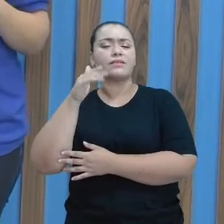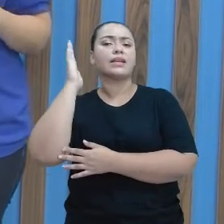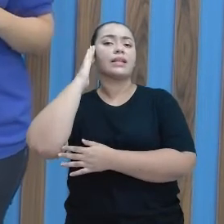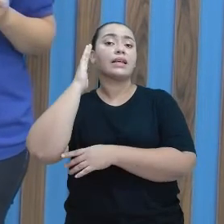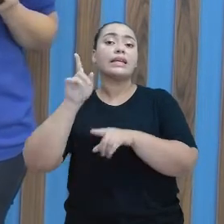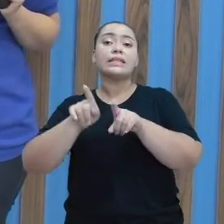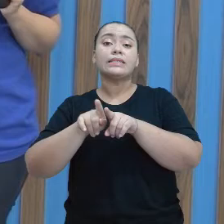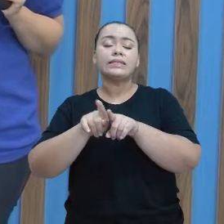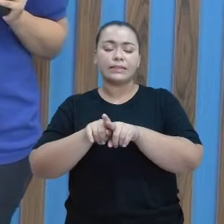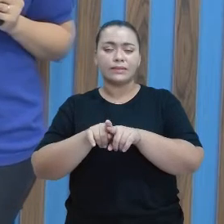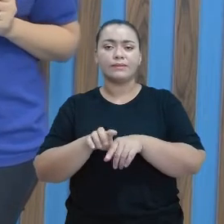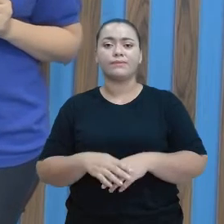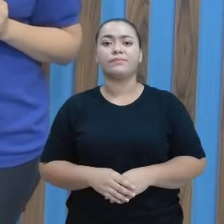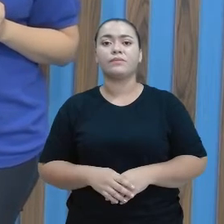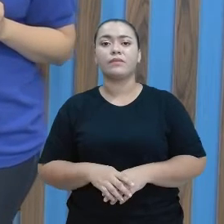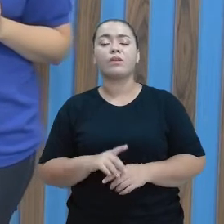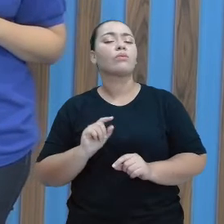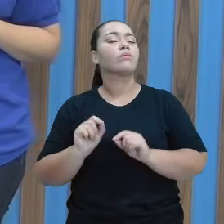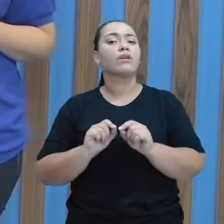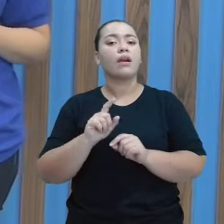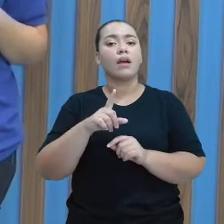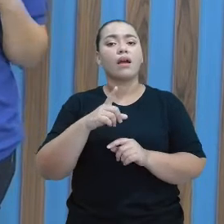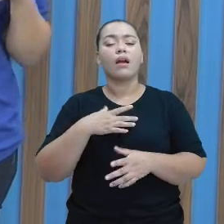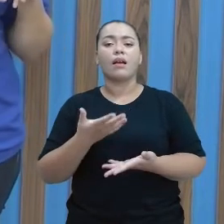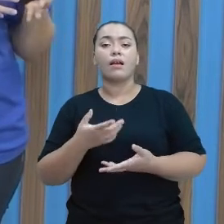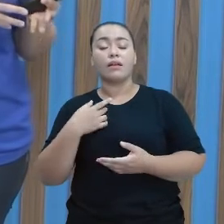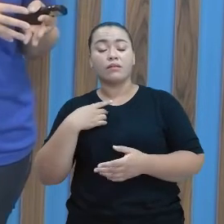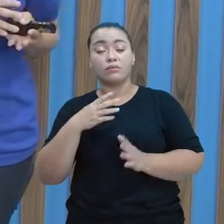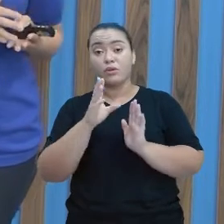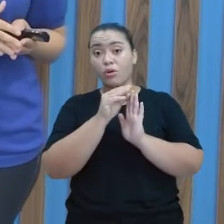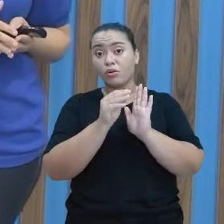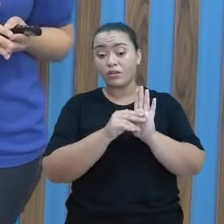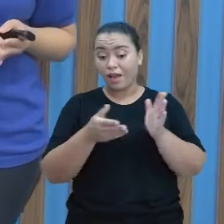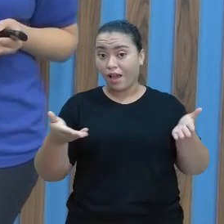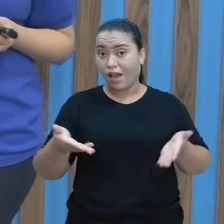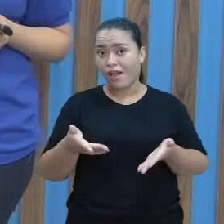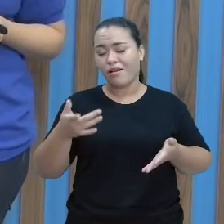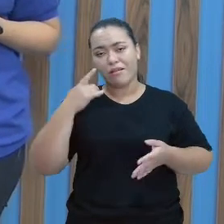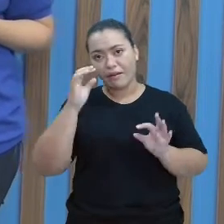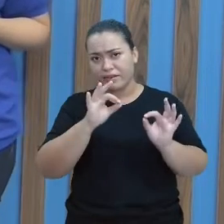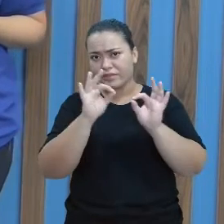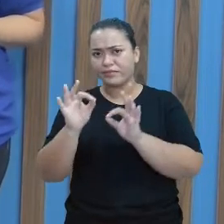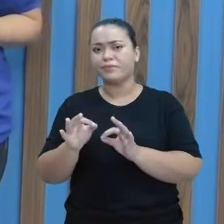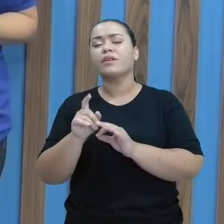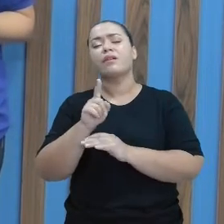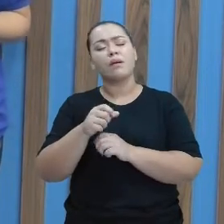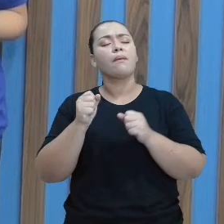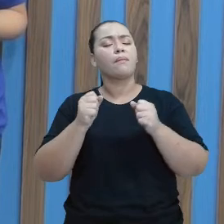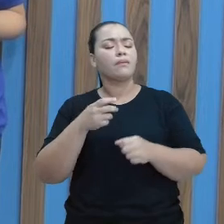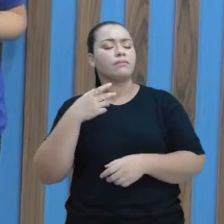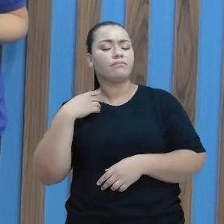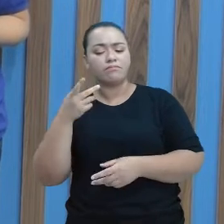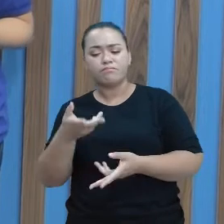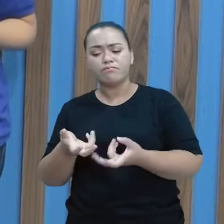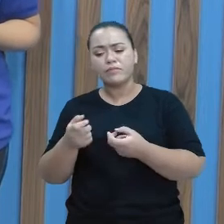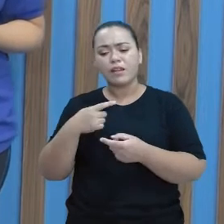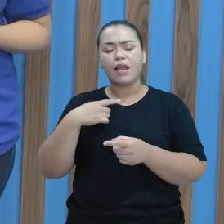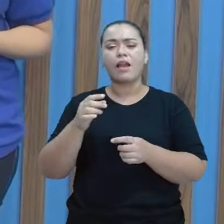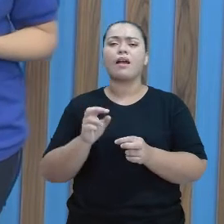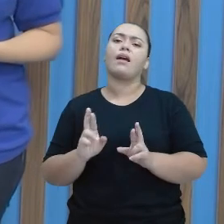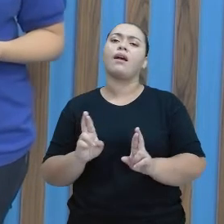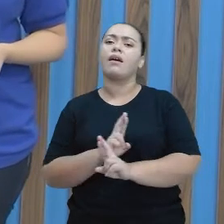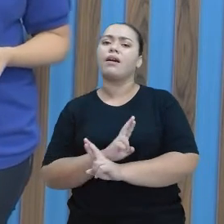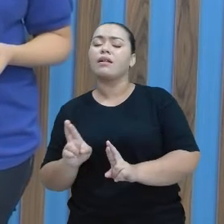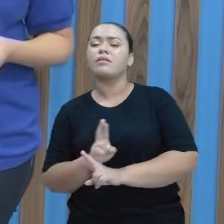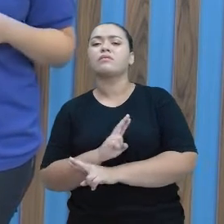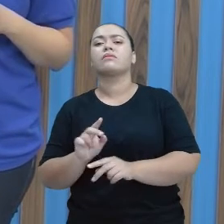e pegar o fio da meada de acordo com o conteúdo que a gente está vendo agora. Então, você pode ir lá verificar relações métricas no